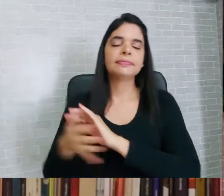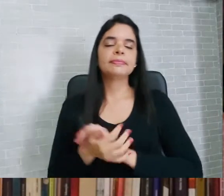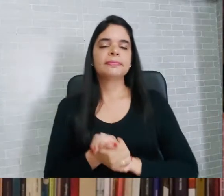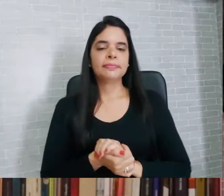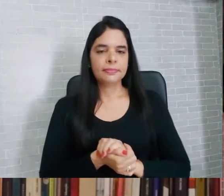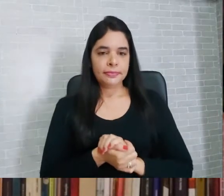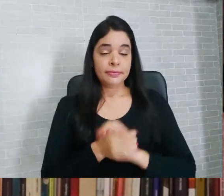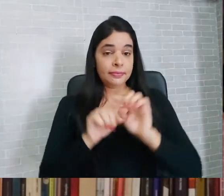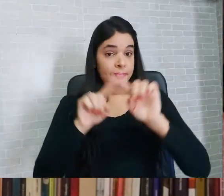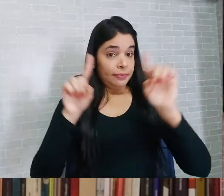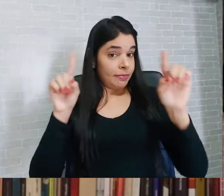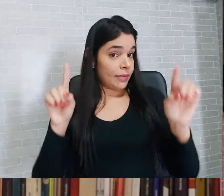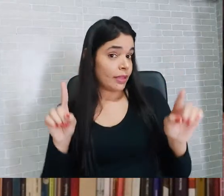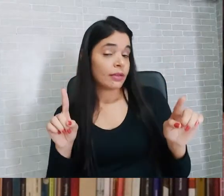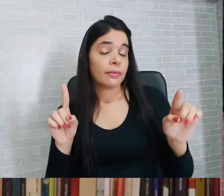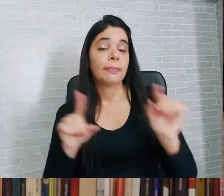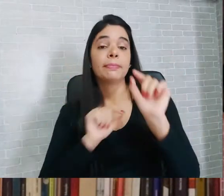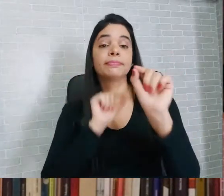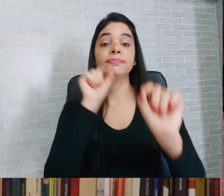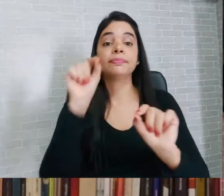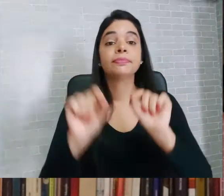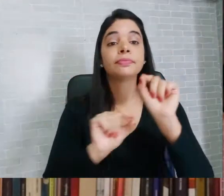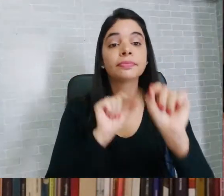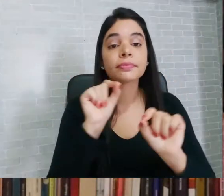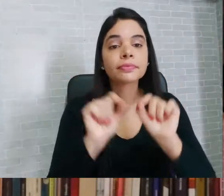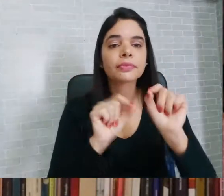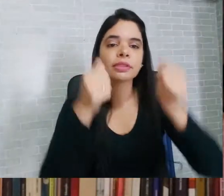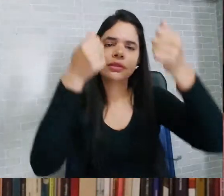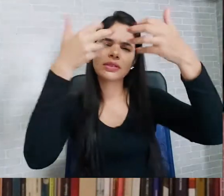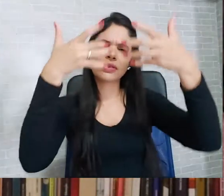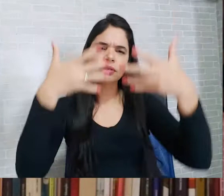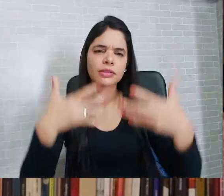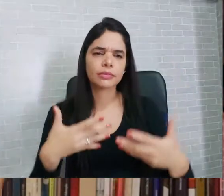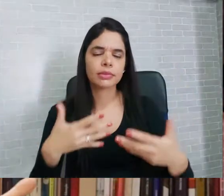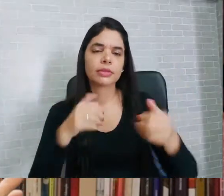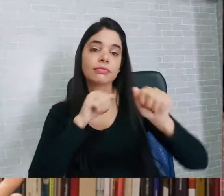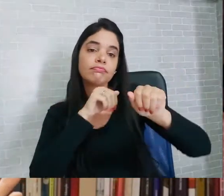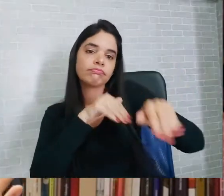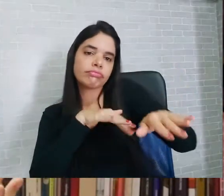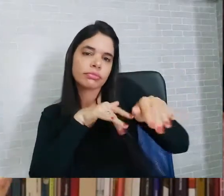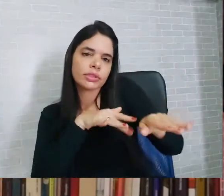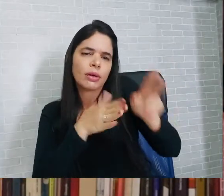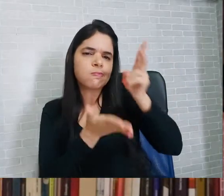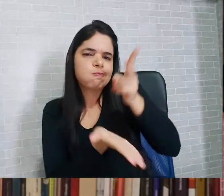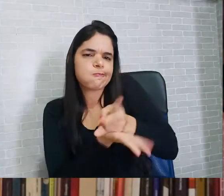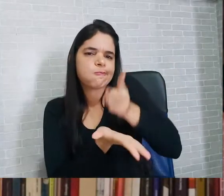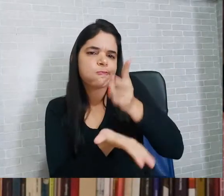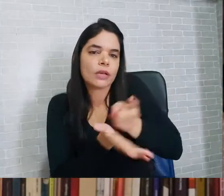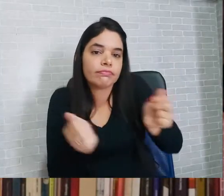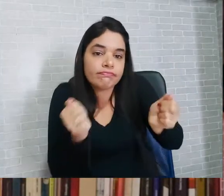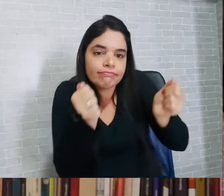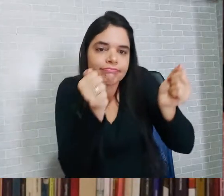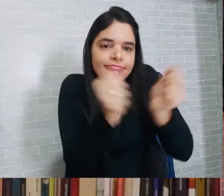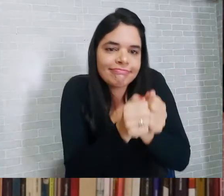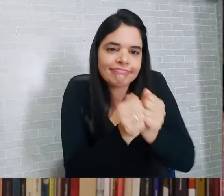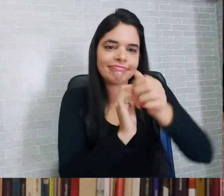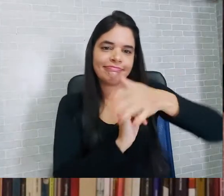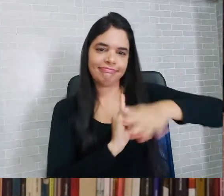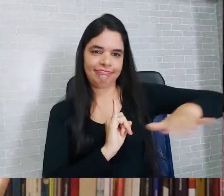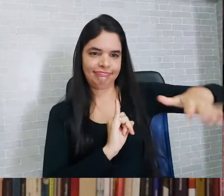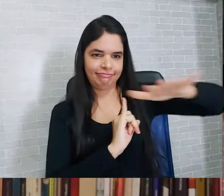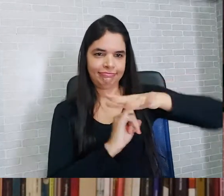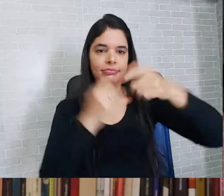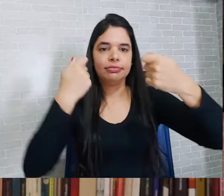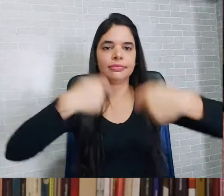Só que essa questão de colocar a Guiana sempre com as Antilhas,